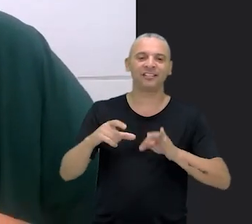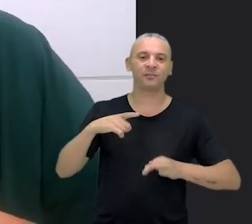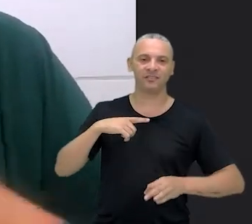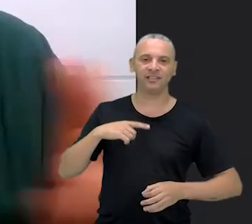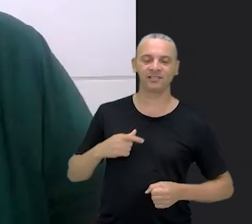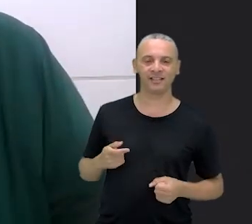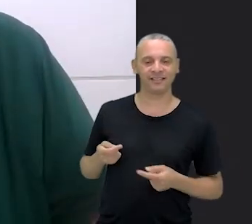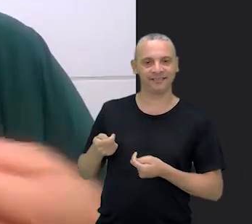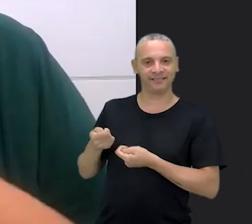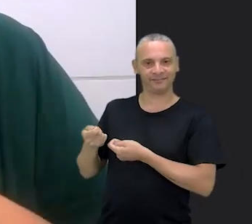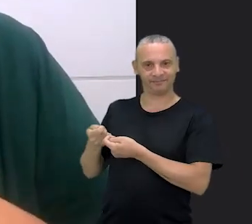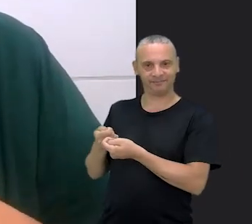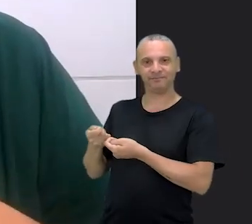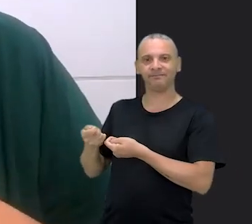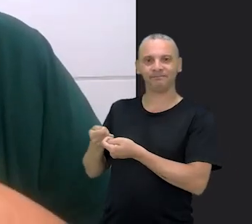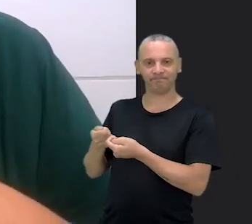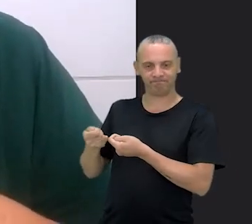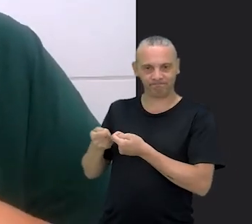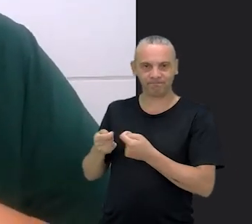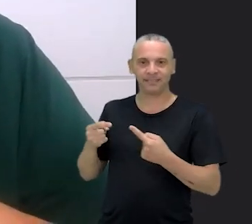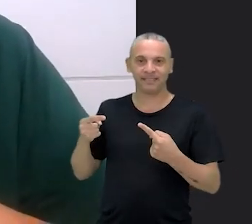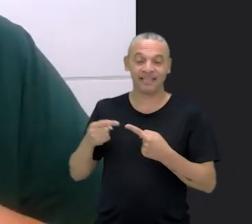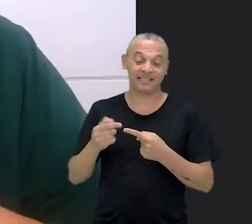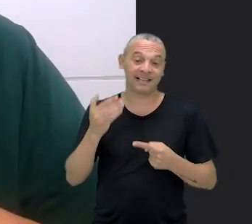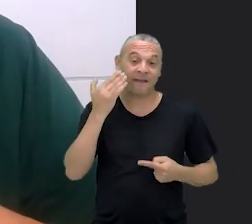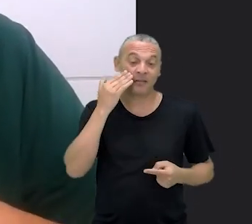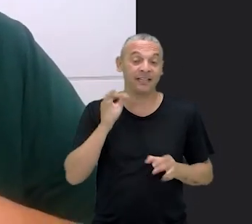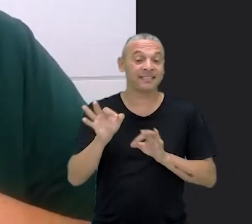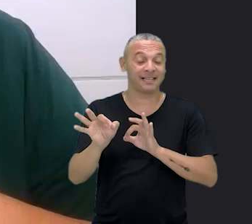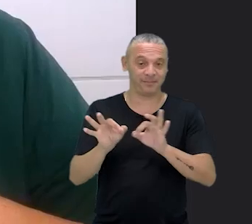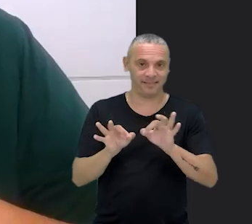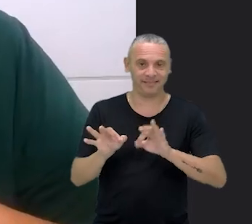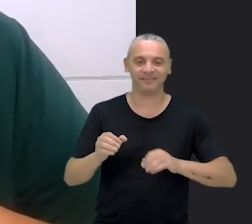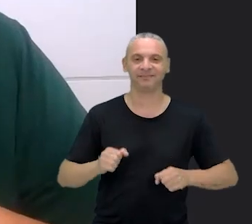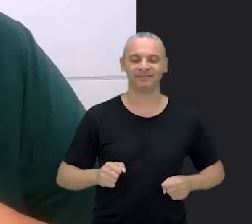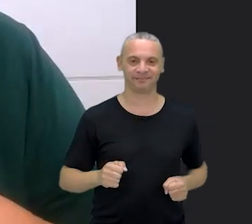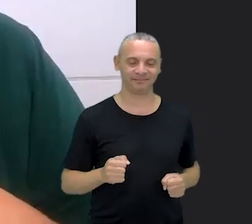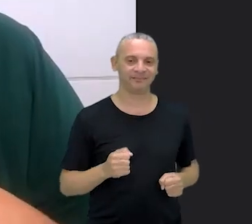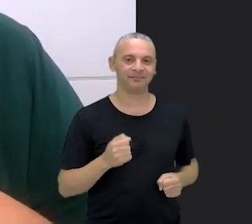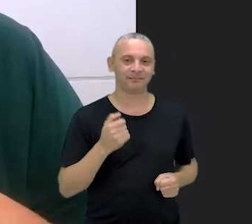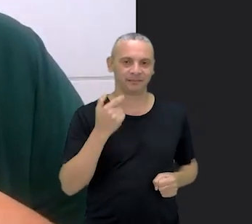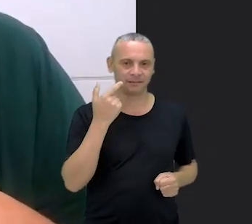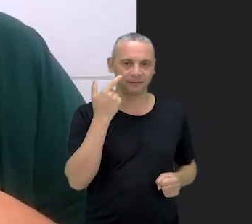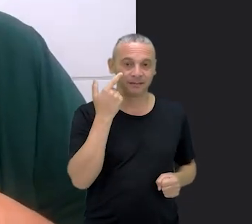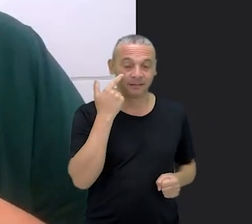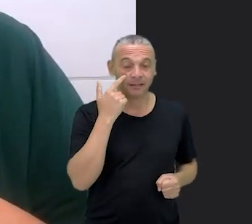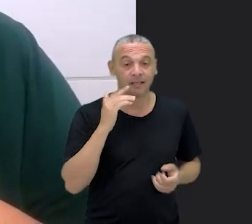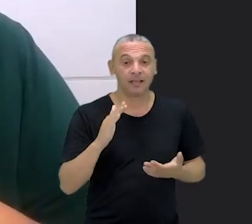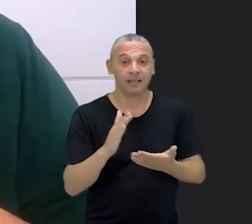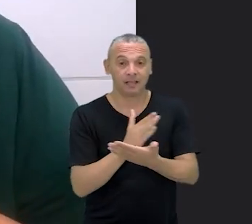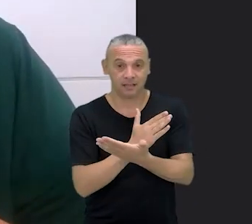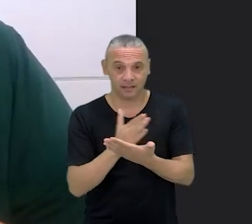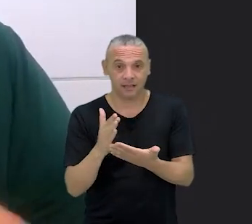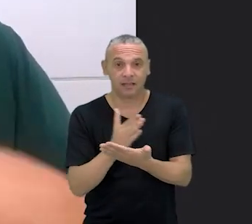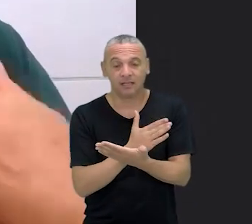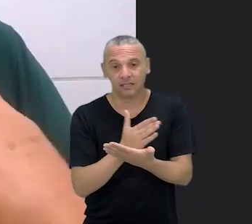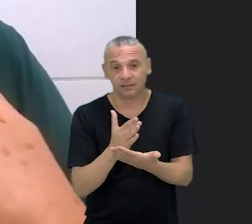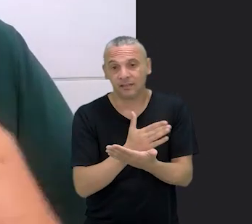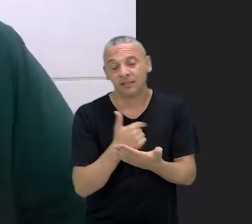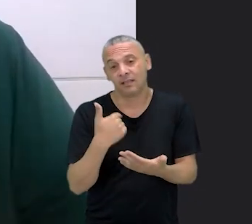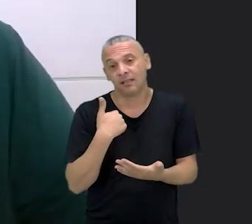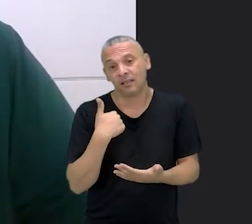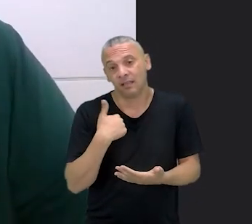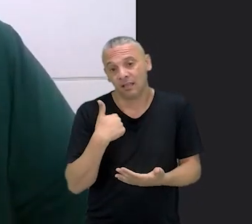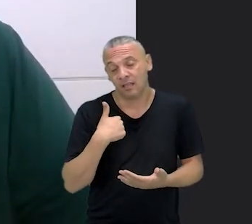negócio, por ele ser essa pessoa que ele foi descrito. E no final ele se rende, sei lá, se é o dinheiro, se é o amor.